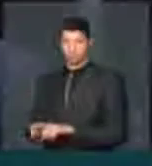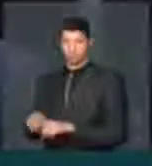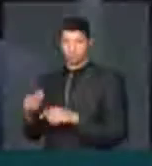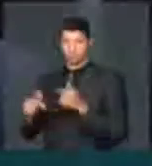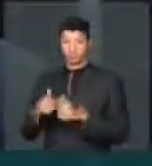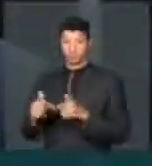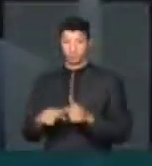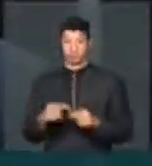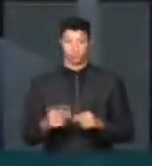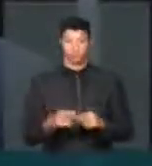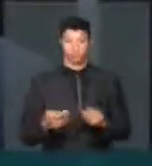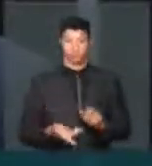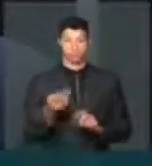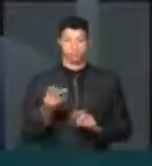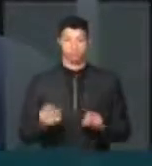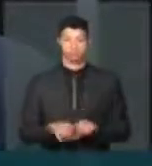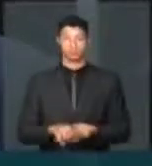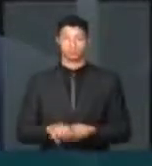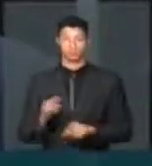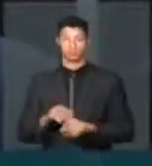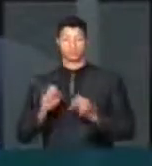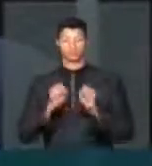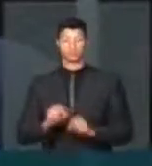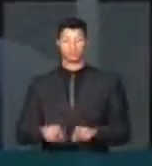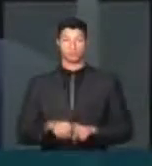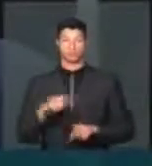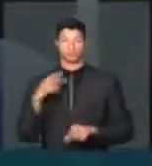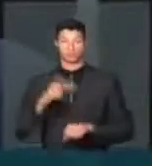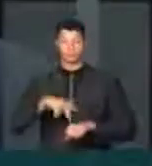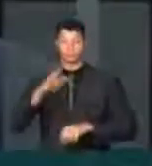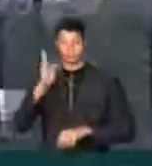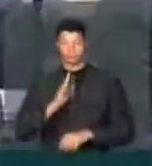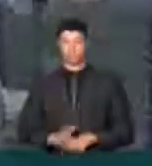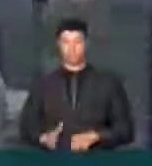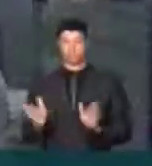serviço, Silvio, a este parlamento, a este poder e à nação